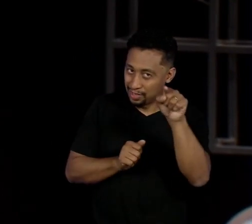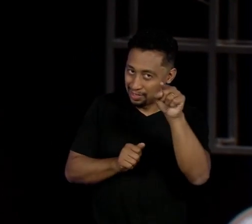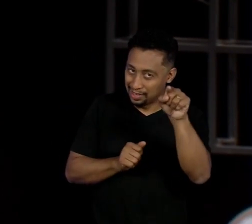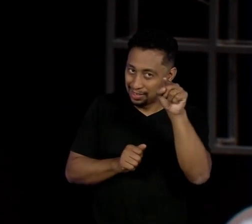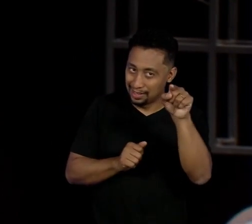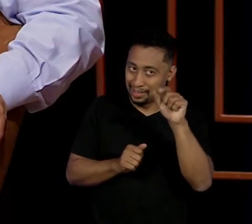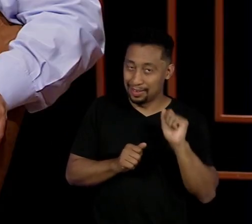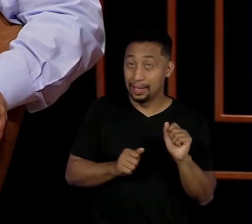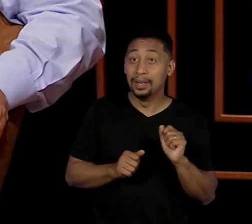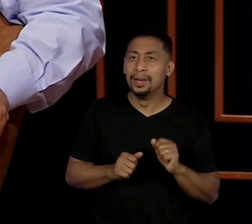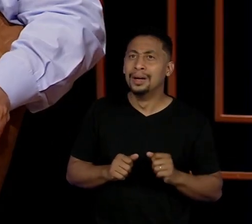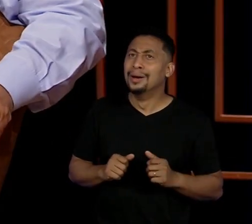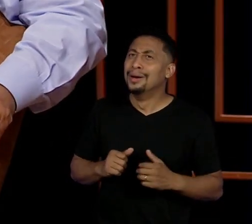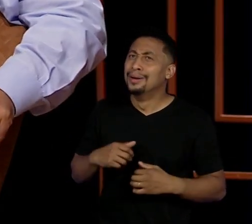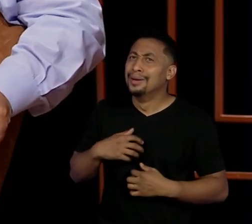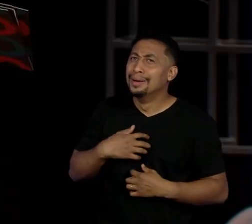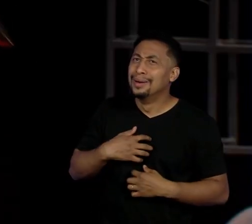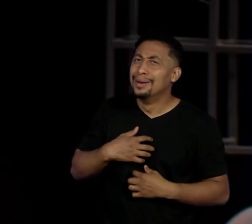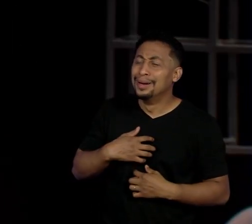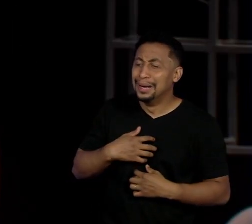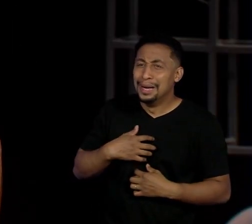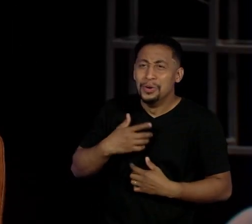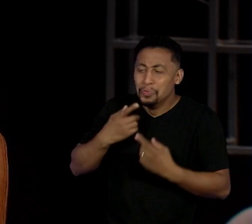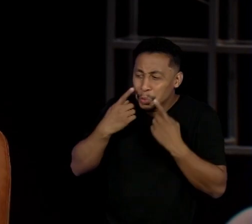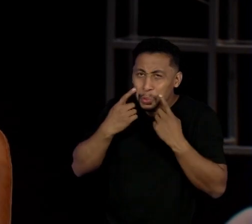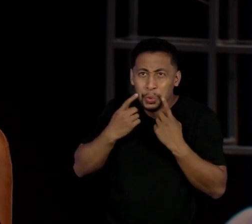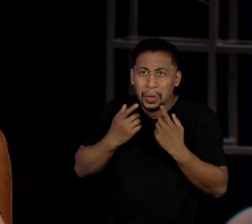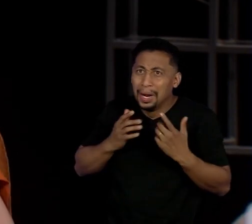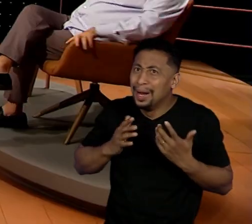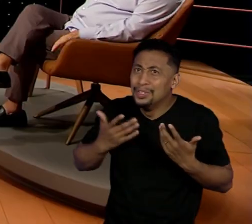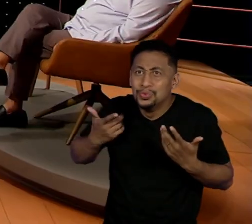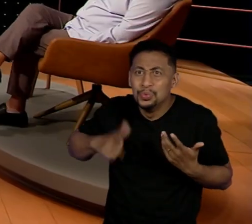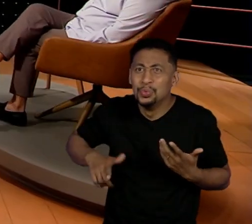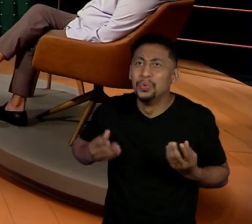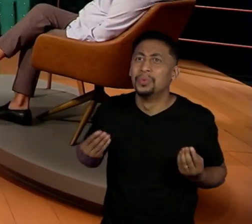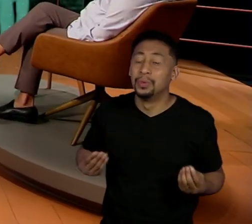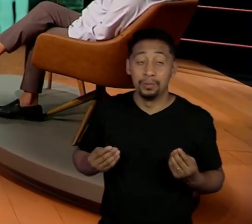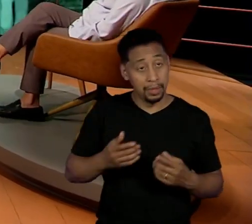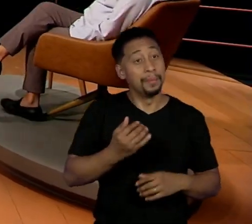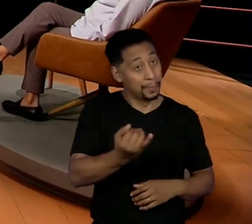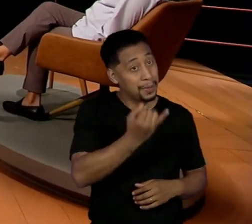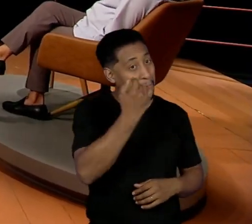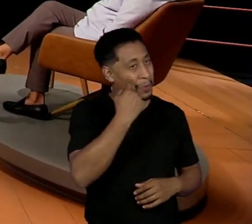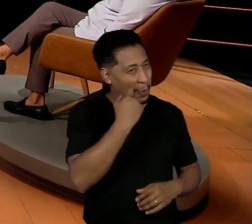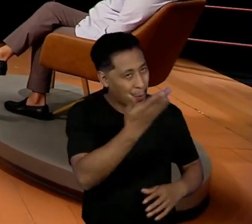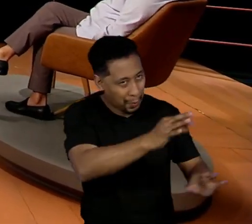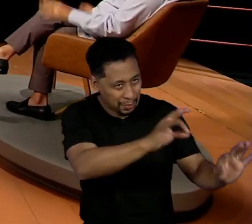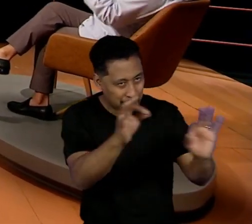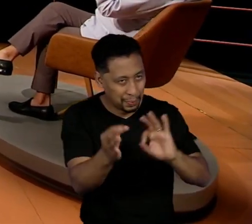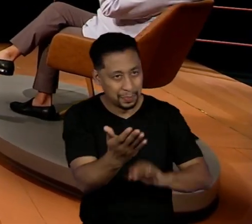Vocês não vão me fazer chorar de novo, né? É alguém fundamental para você, dá uma olhada.